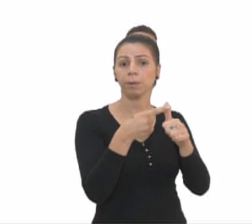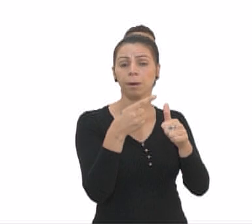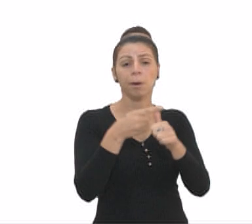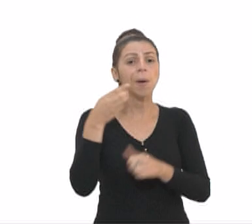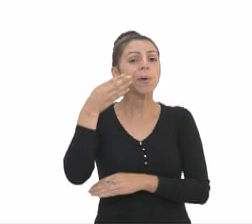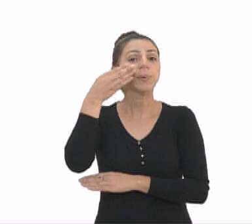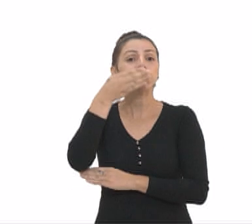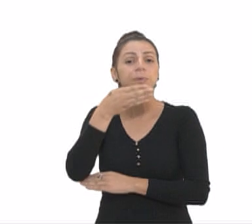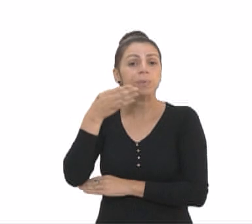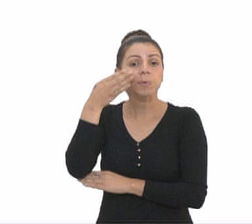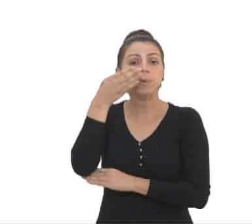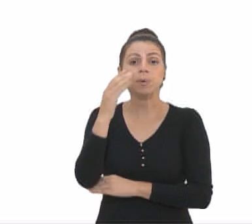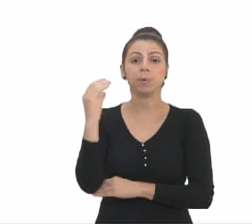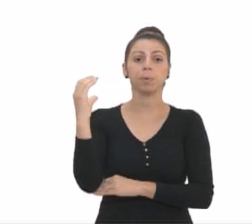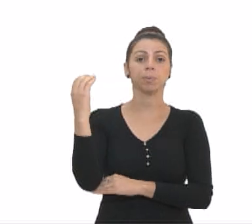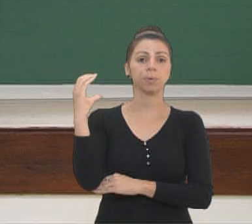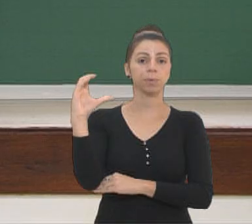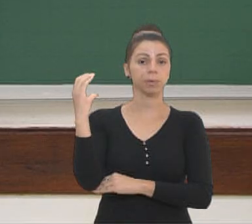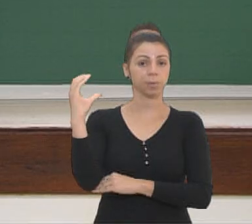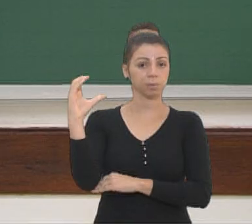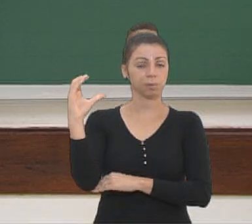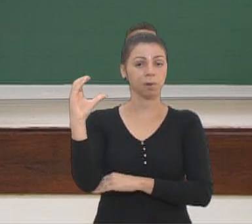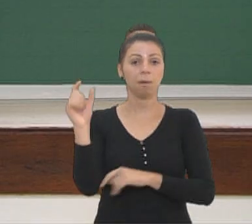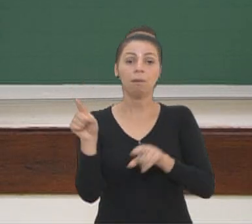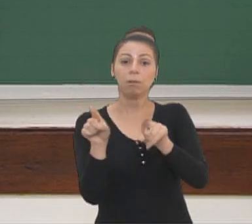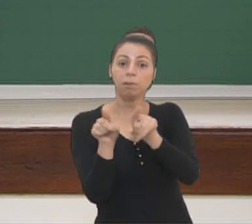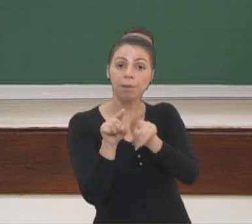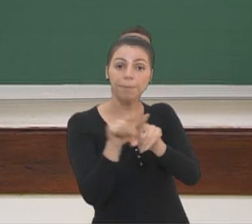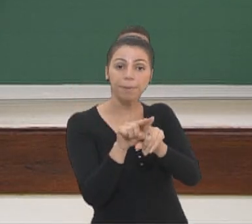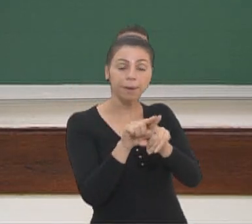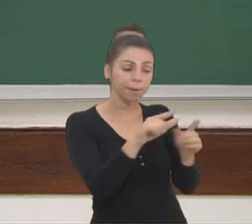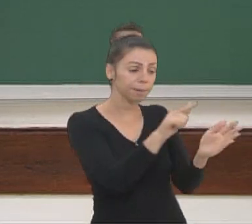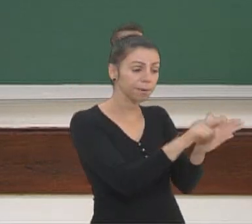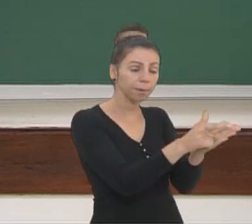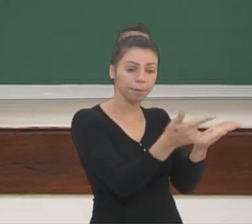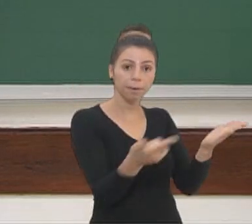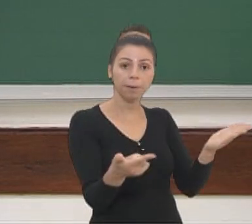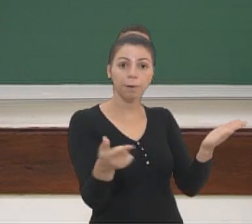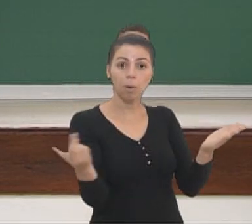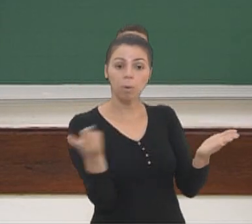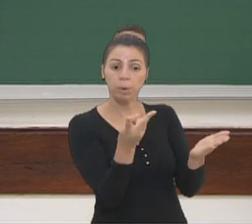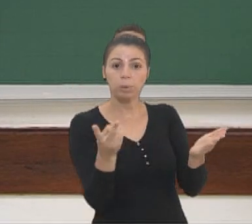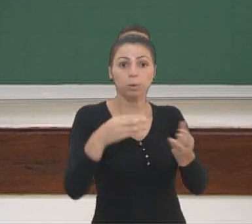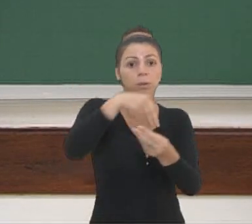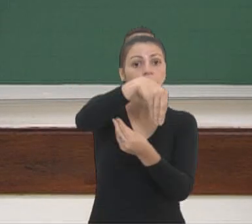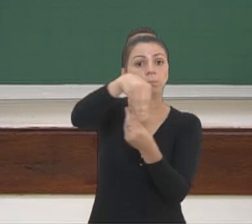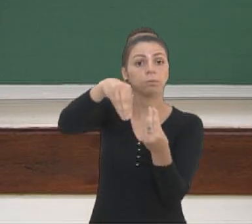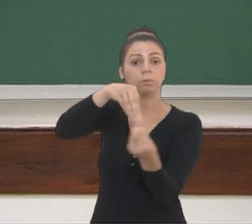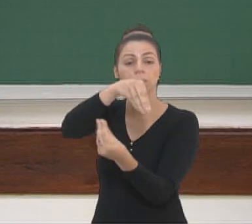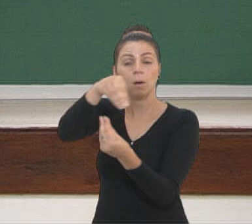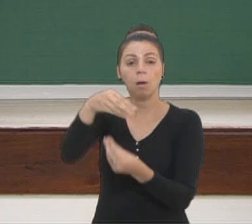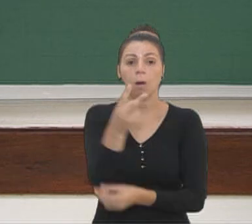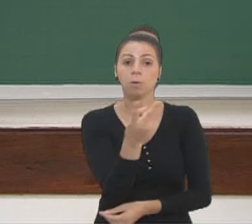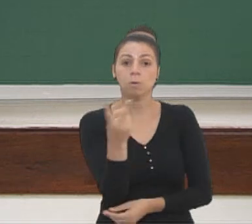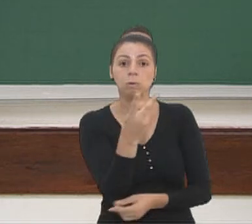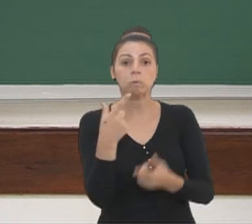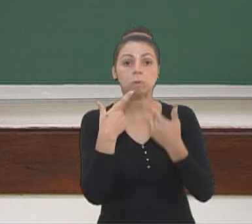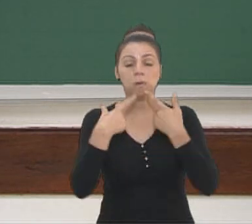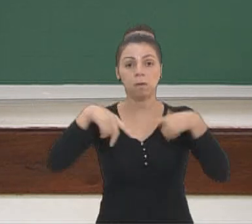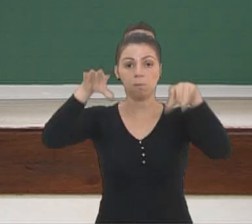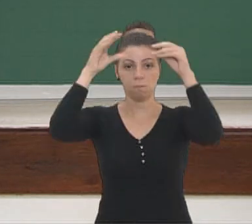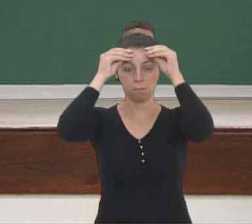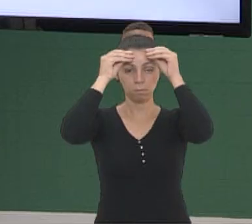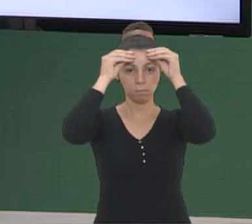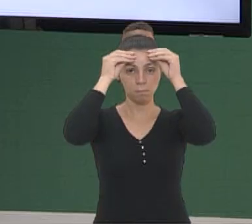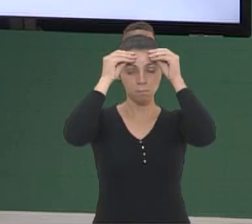discurso científico e jornalístico. Então ele faz uma mescla, certo? Essas duas linguagens. Segunda